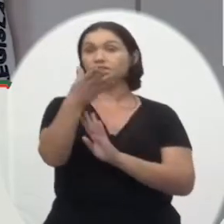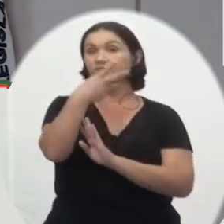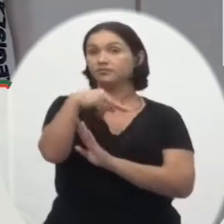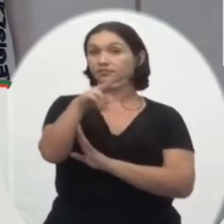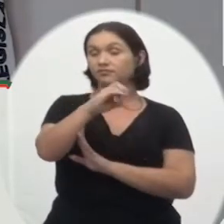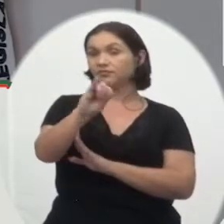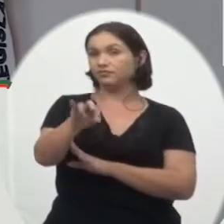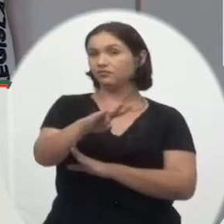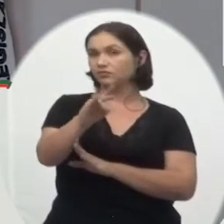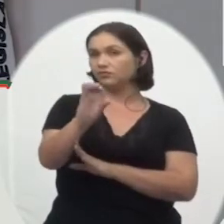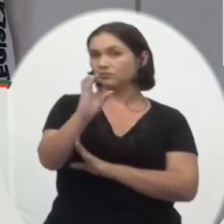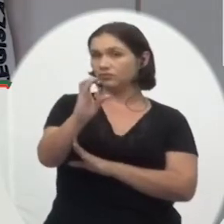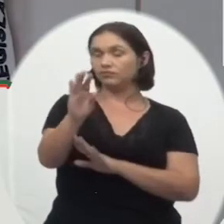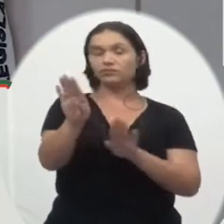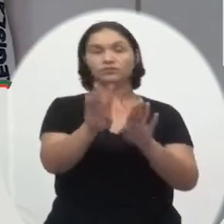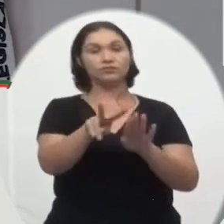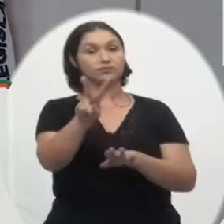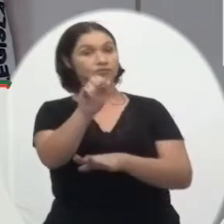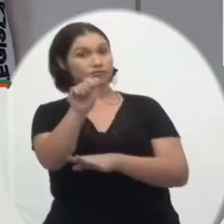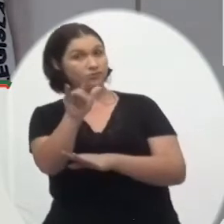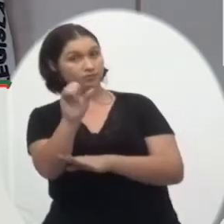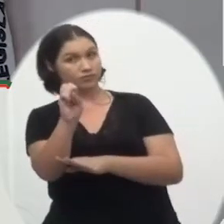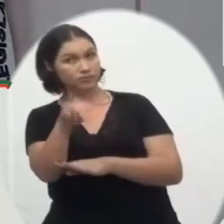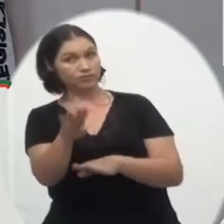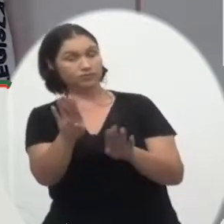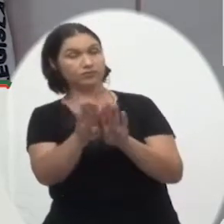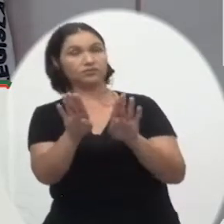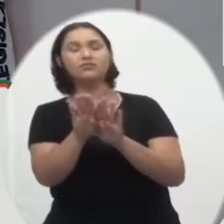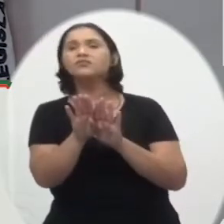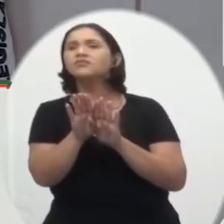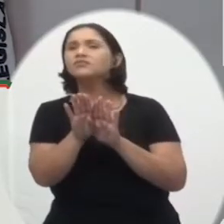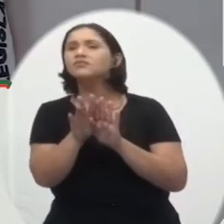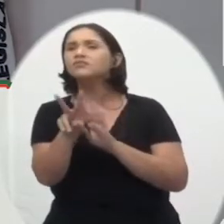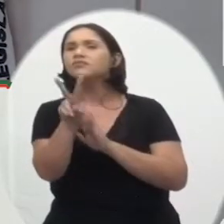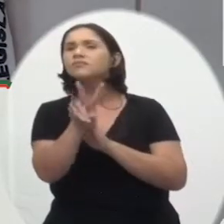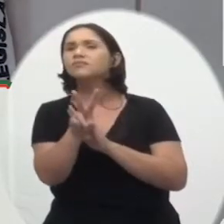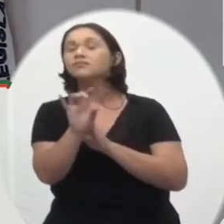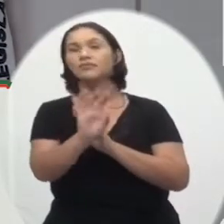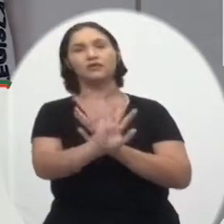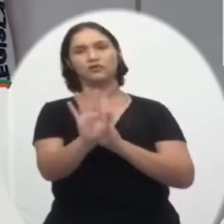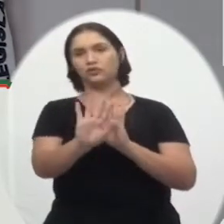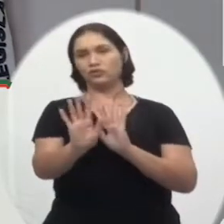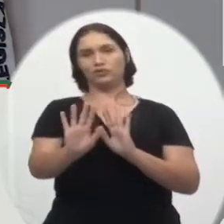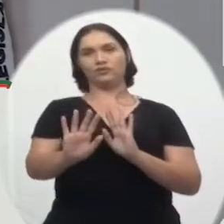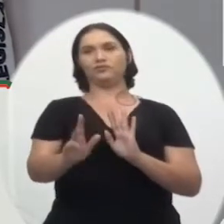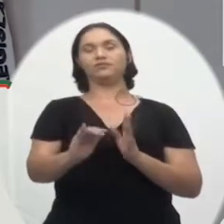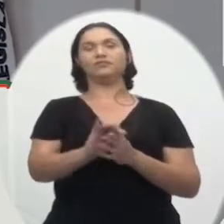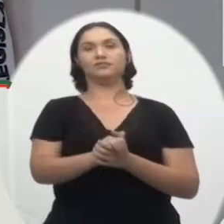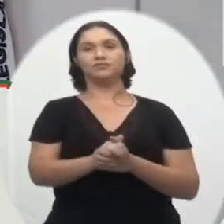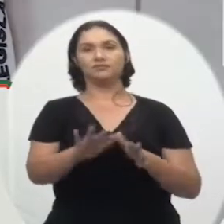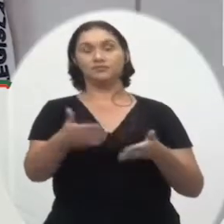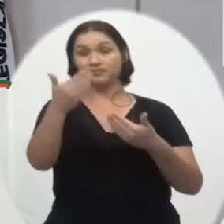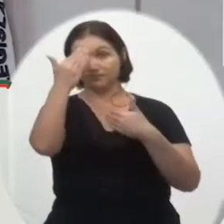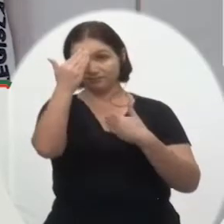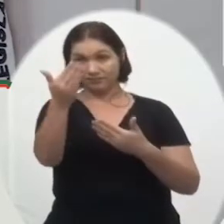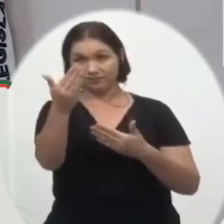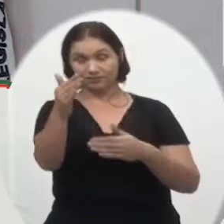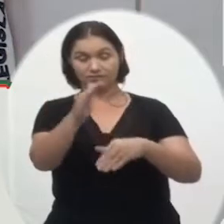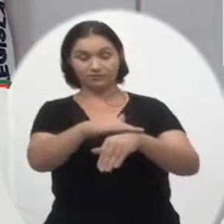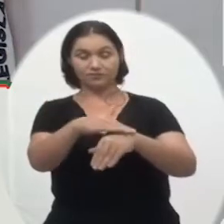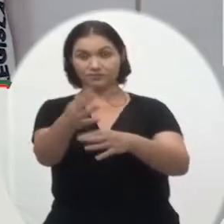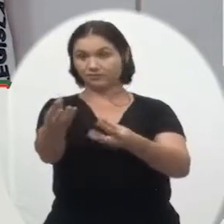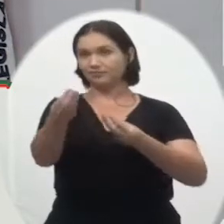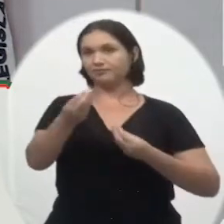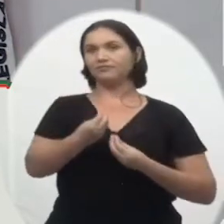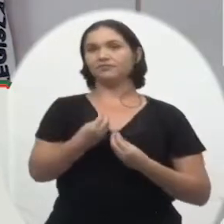Júlio Colombo, ao vereador Alisson e o vereador... Não, é isso. Agradeço aos vereadores pelo tempo que me concede